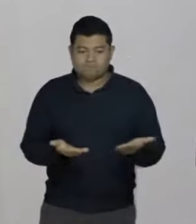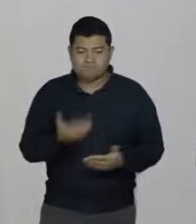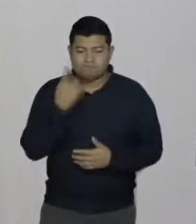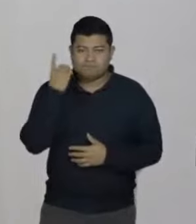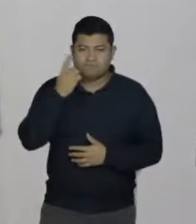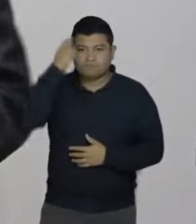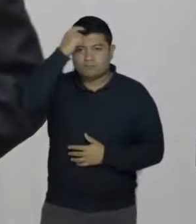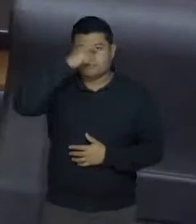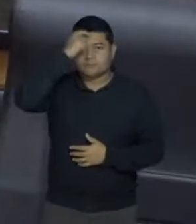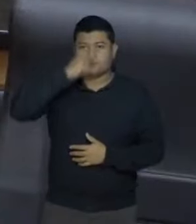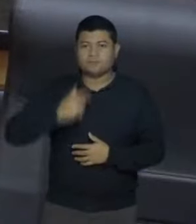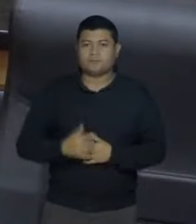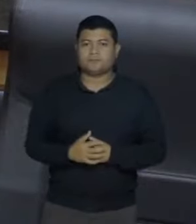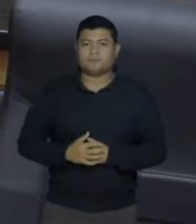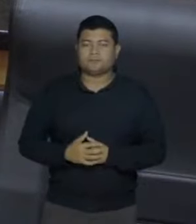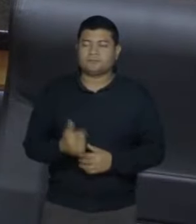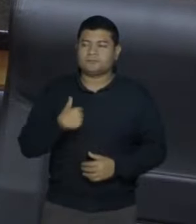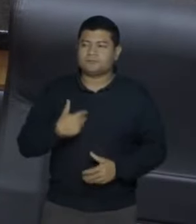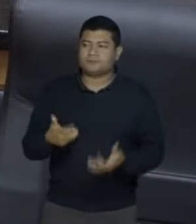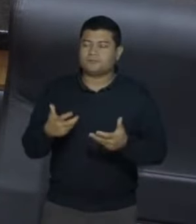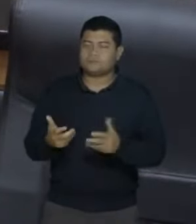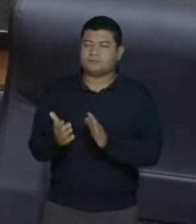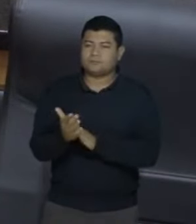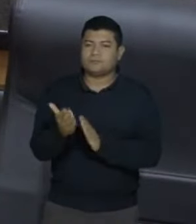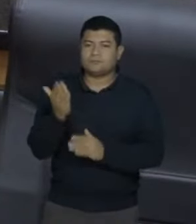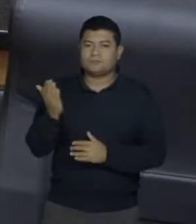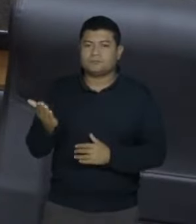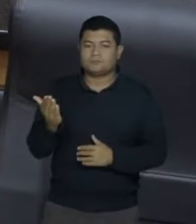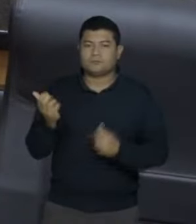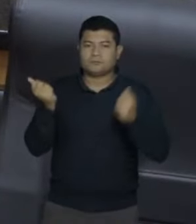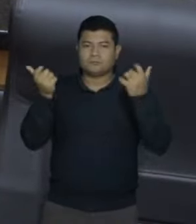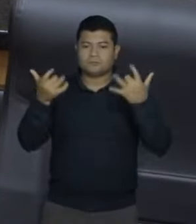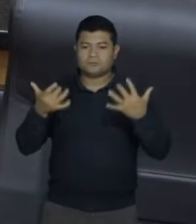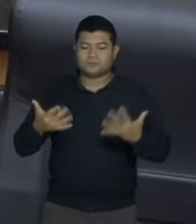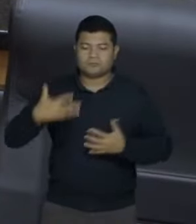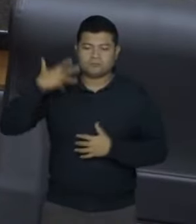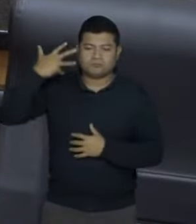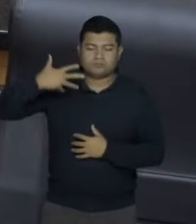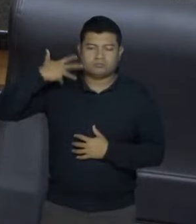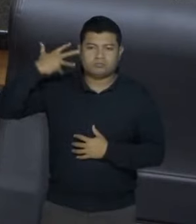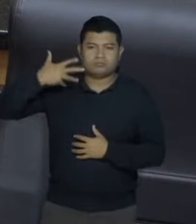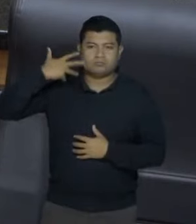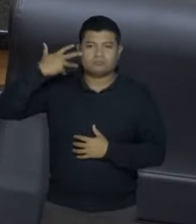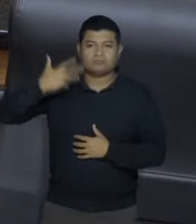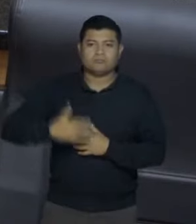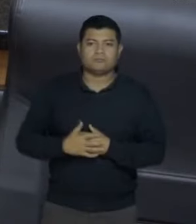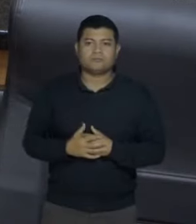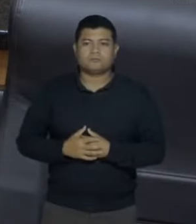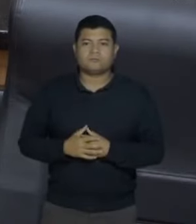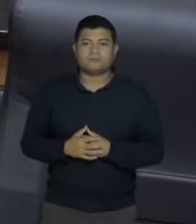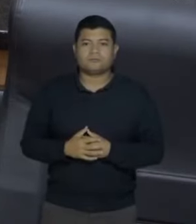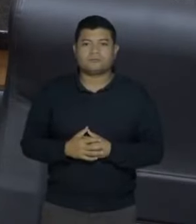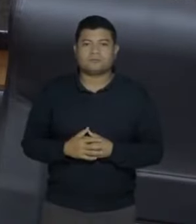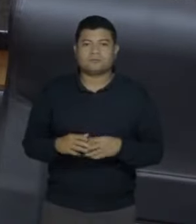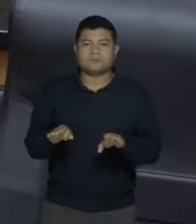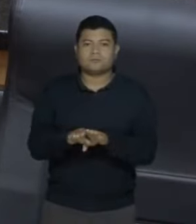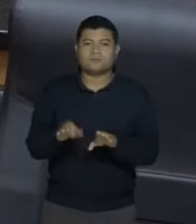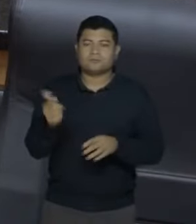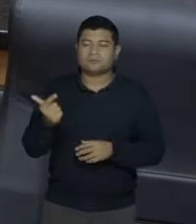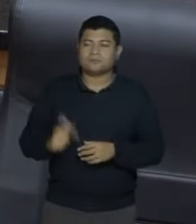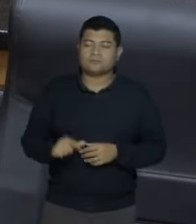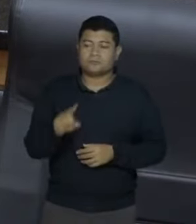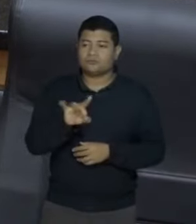eu queria parabenizar a vossa excelência pelo pronunciamento e para se ter uma